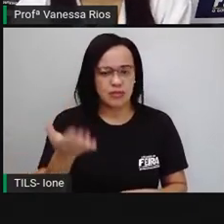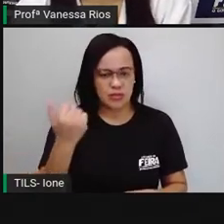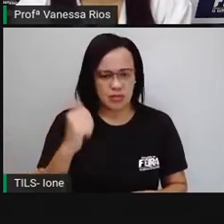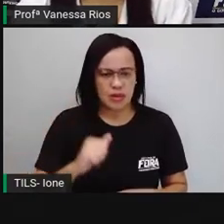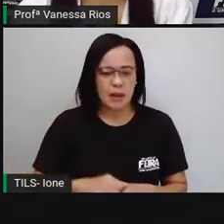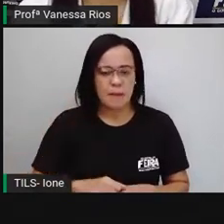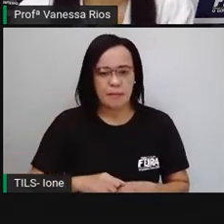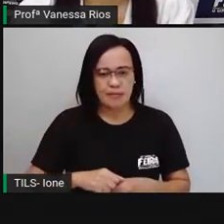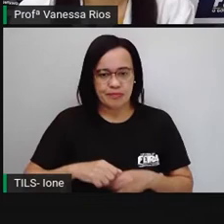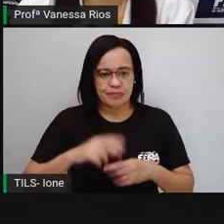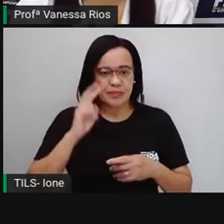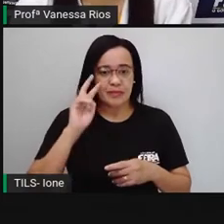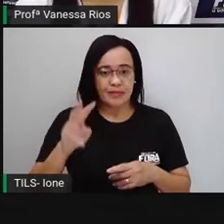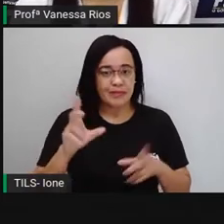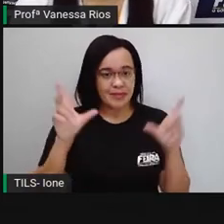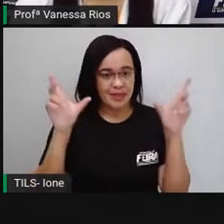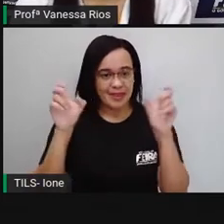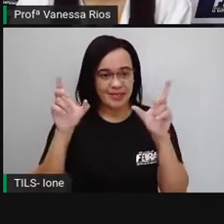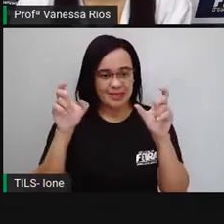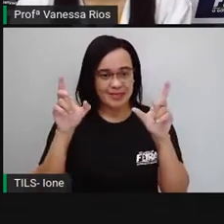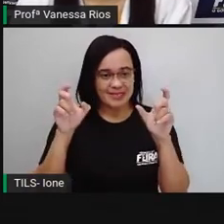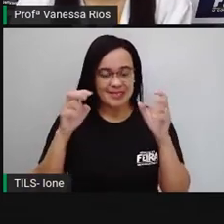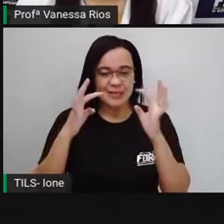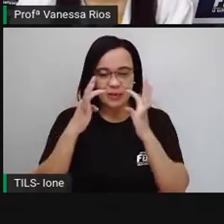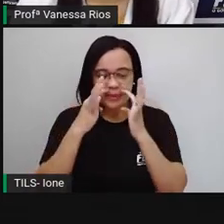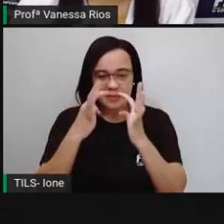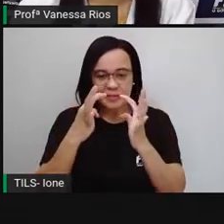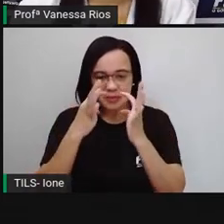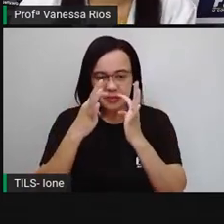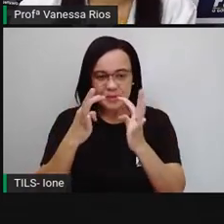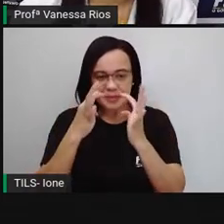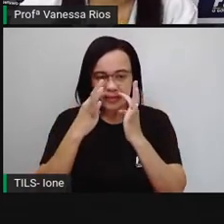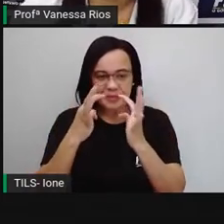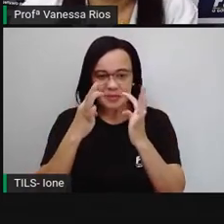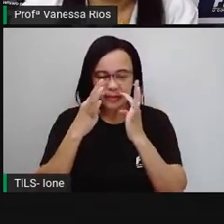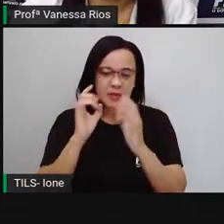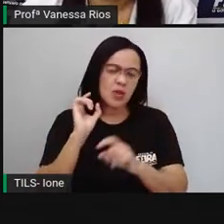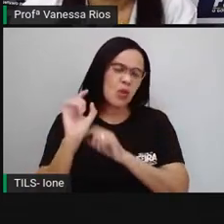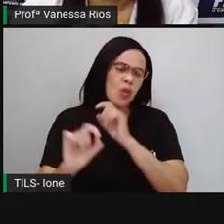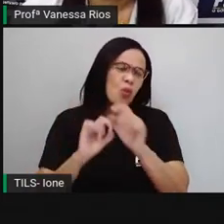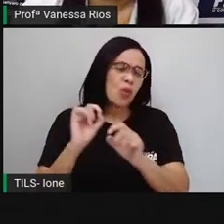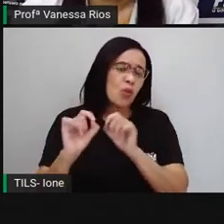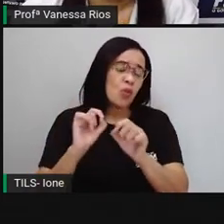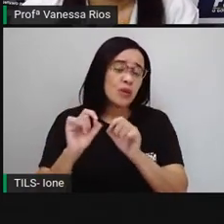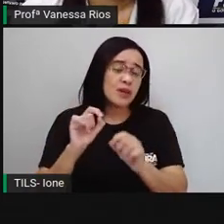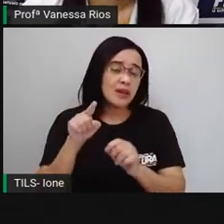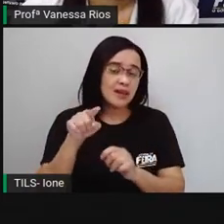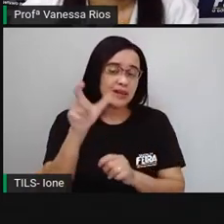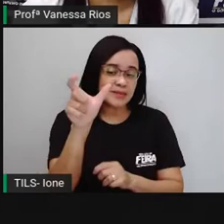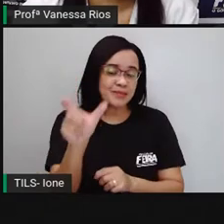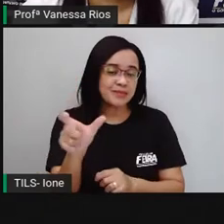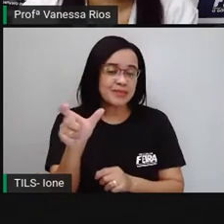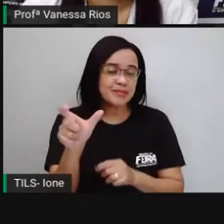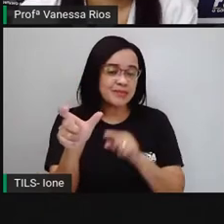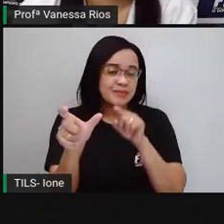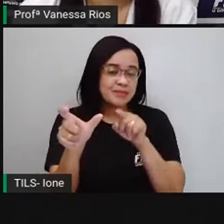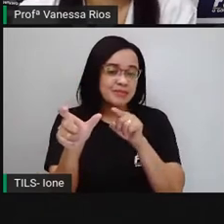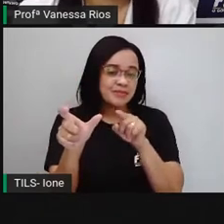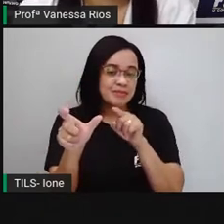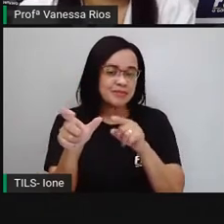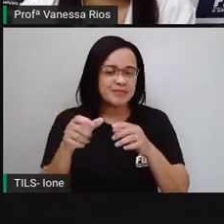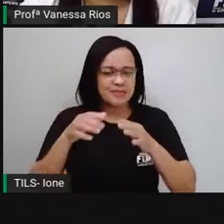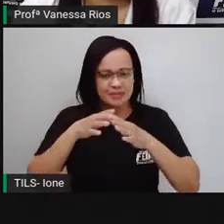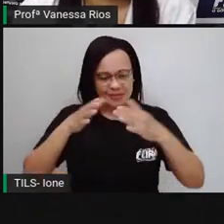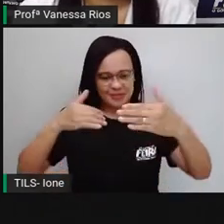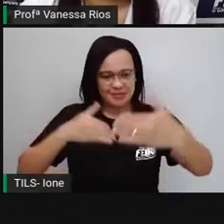essa imagem aí para a gente observar. O que é que vocês estão vendo, hein? A Pro está vendo aí uma